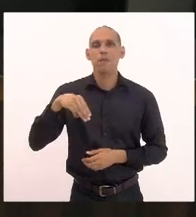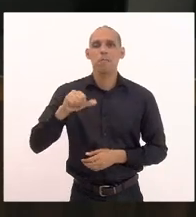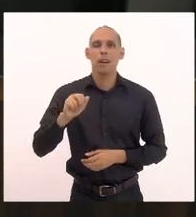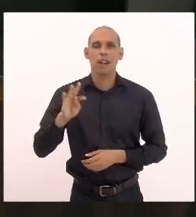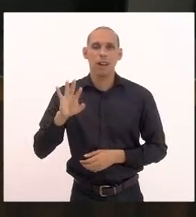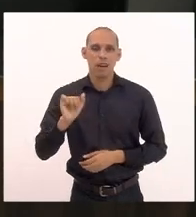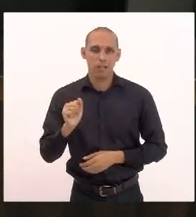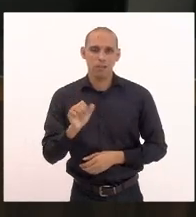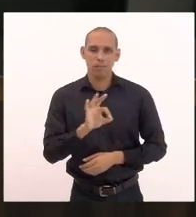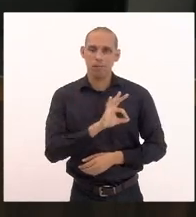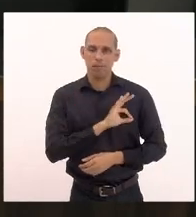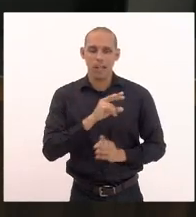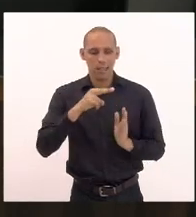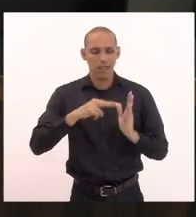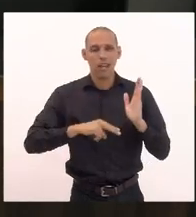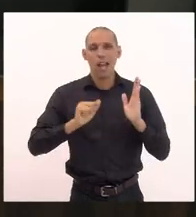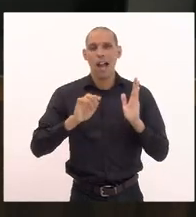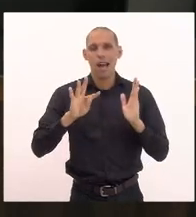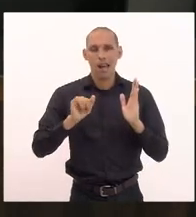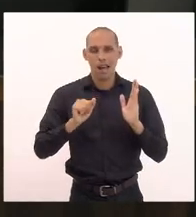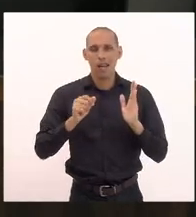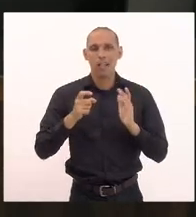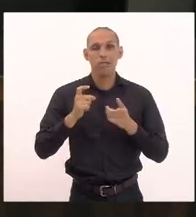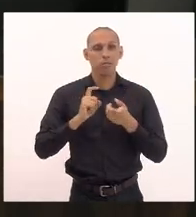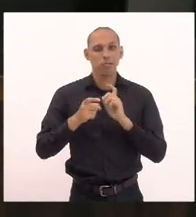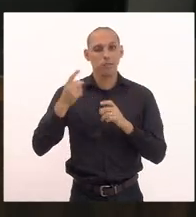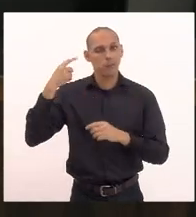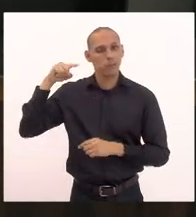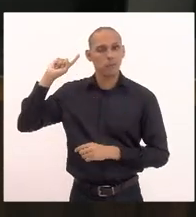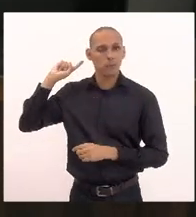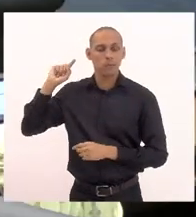Rocha para fazer a leitura da ata da sessão anterior.